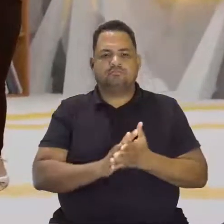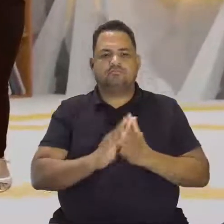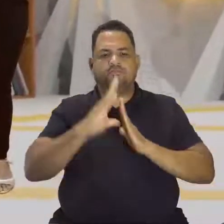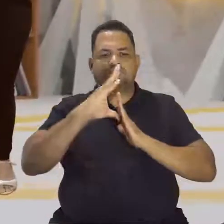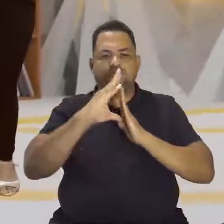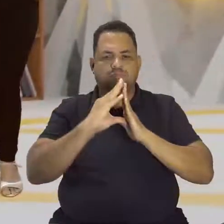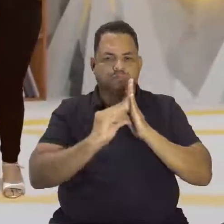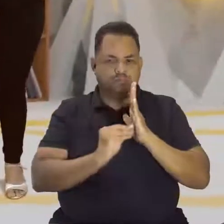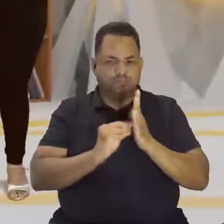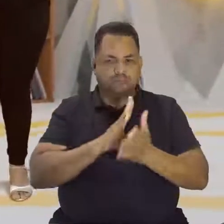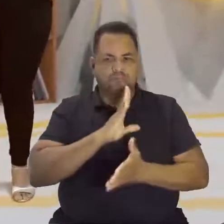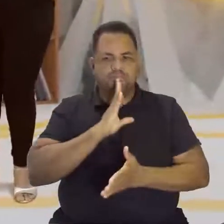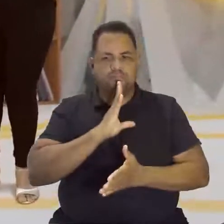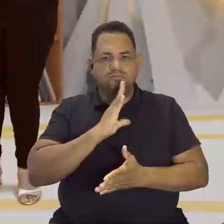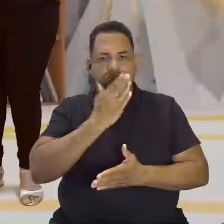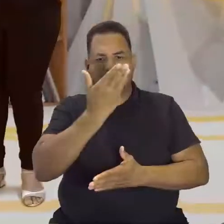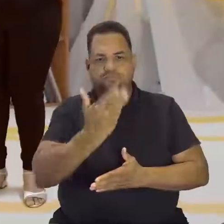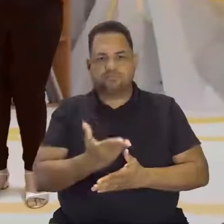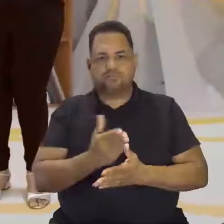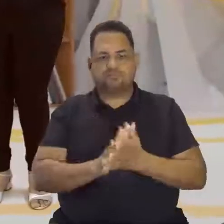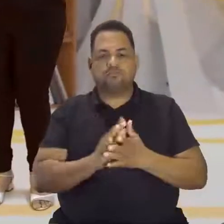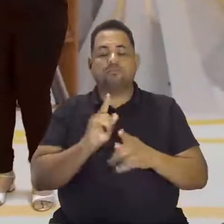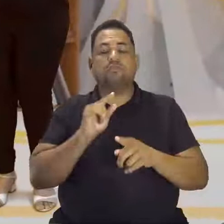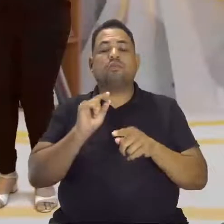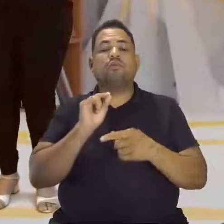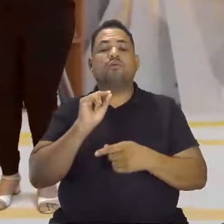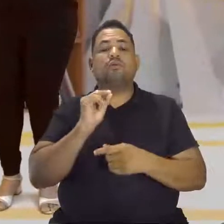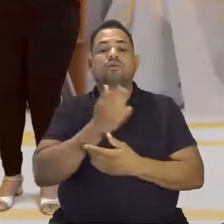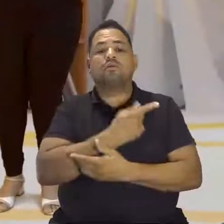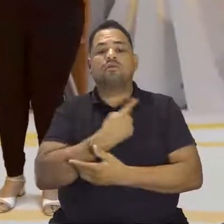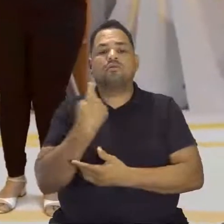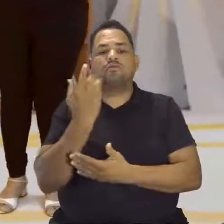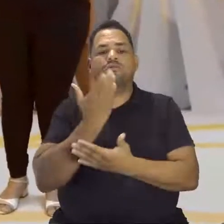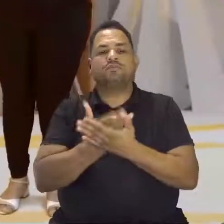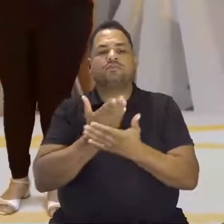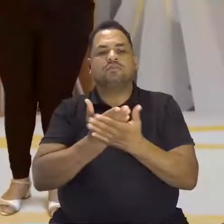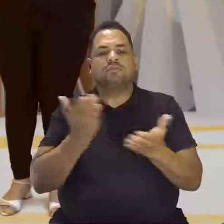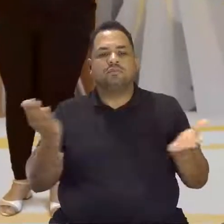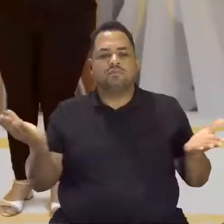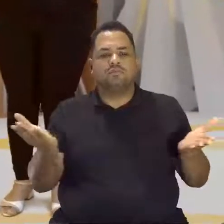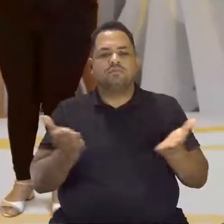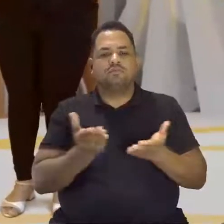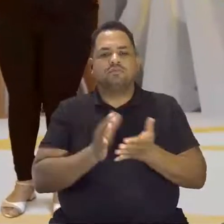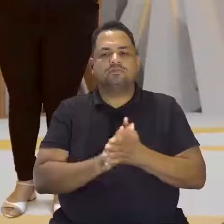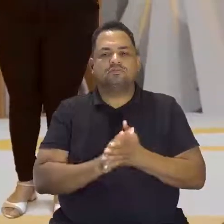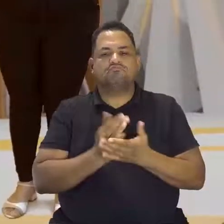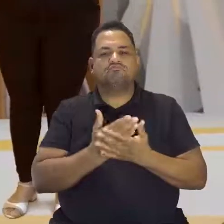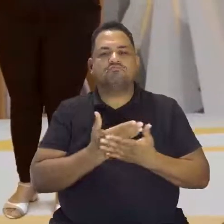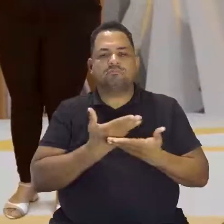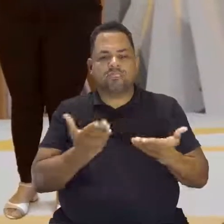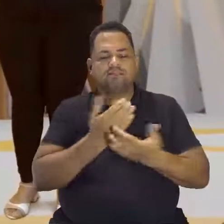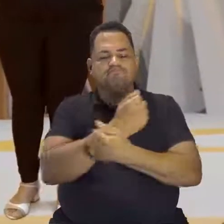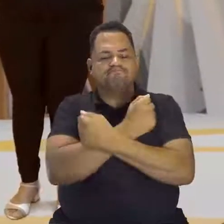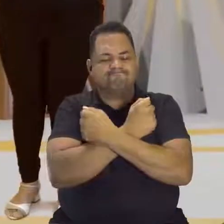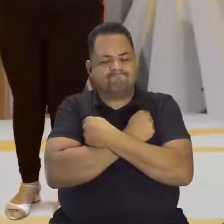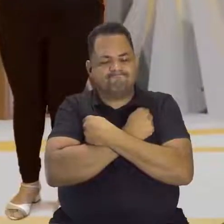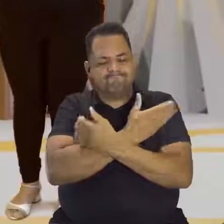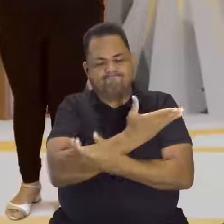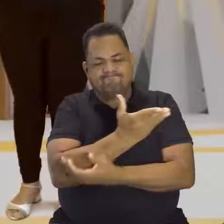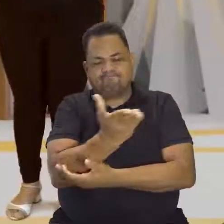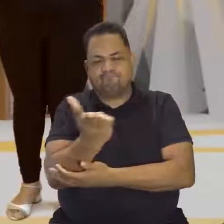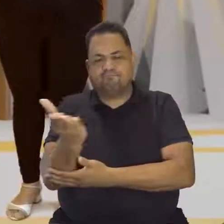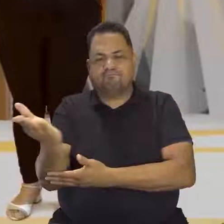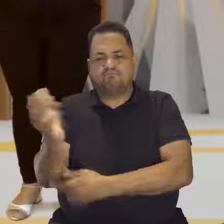a gente conhecer, né, o que vai ser trabalhado na aula de hoje. Gostaria de mandar um abraço para todos os nossos